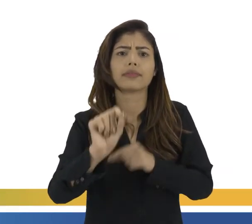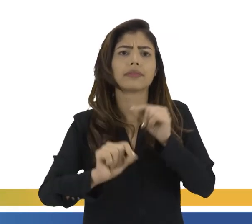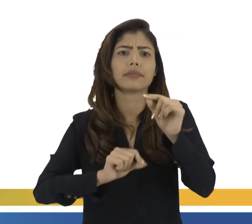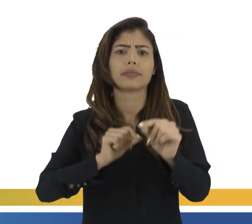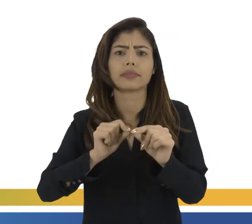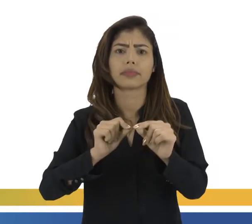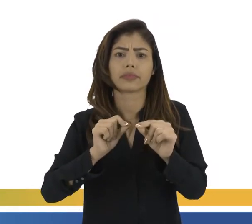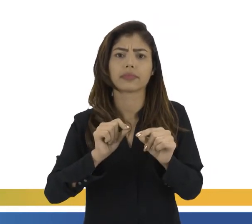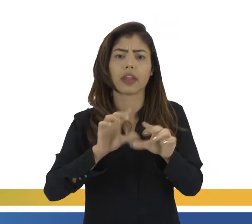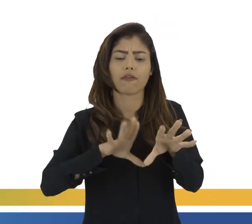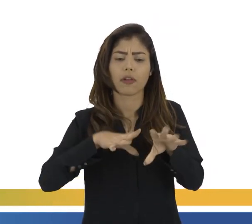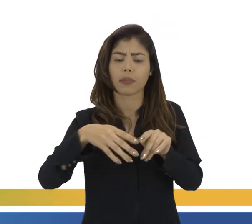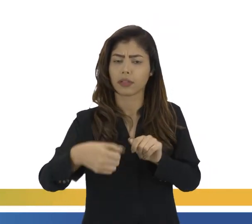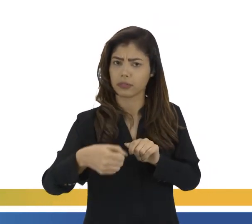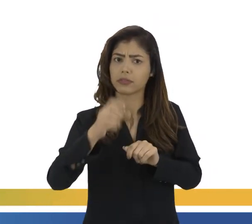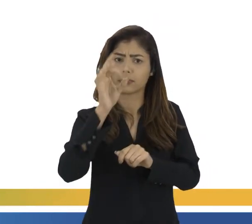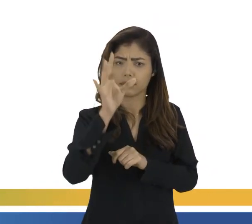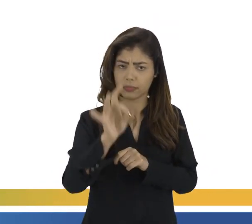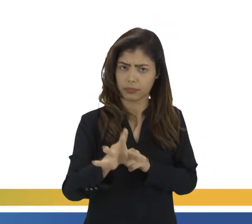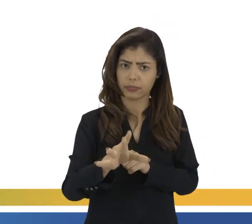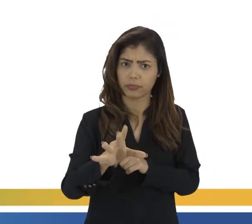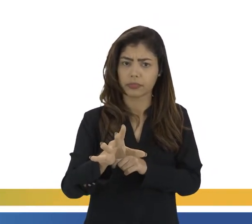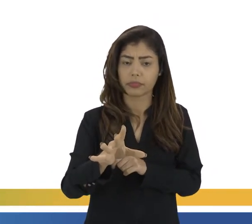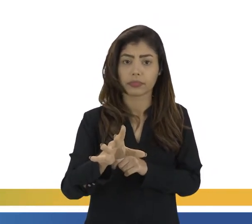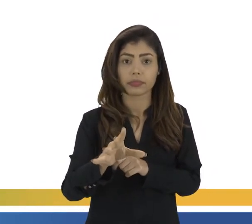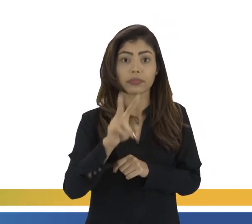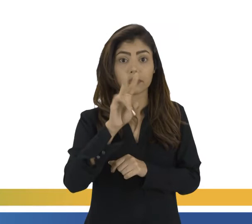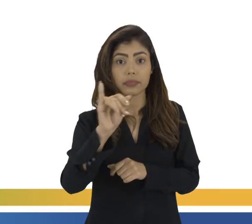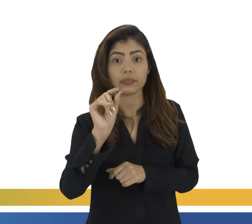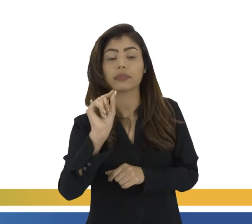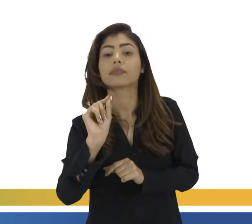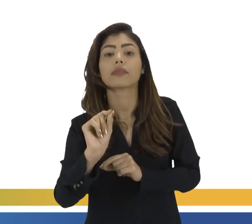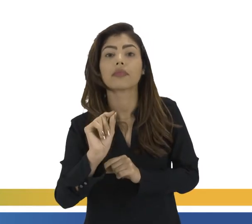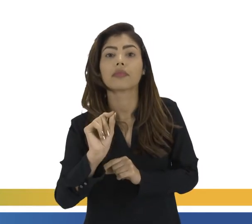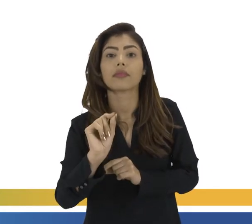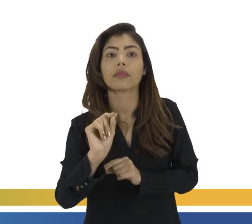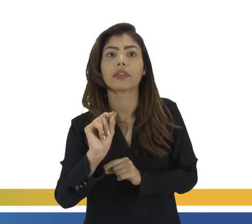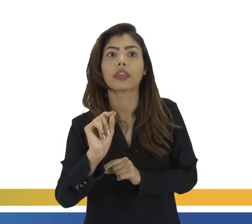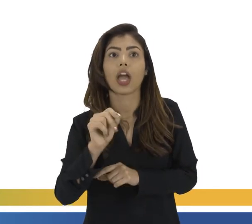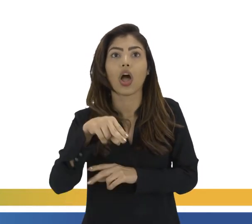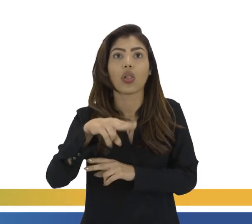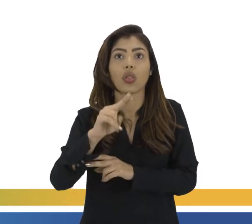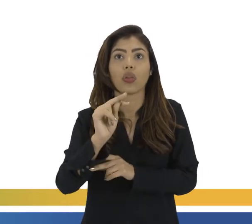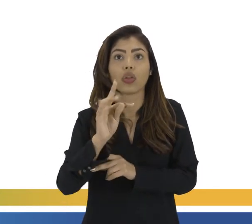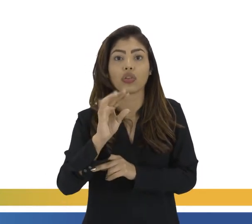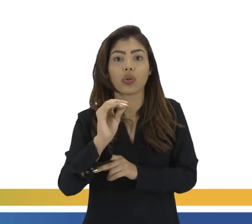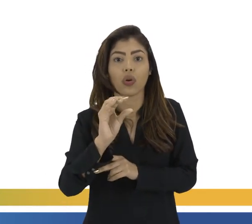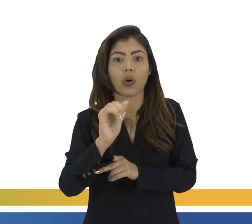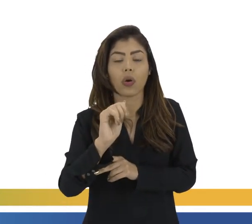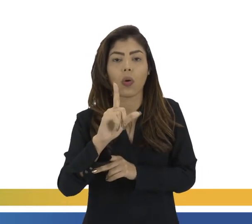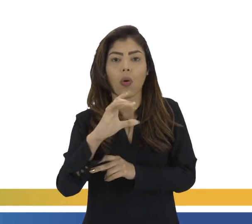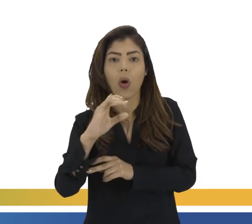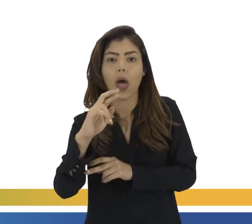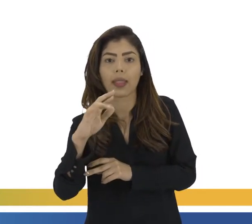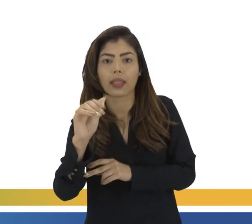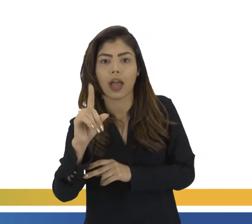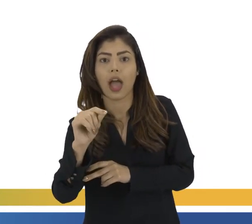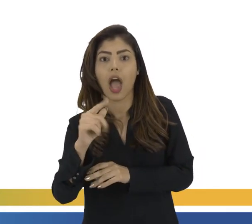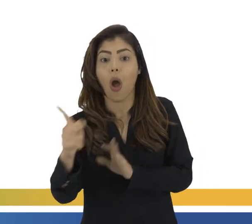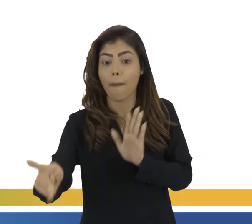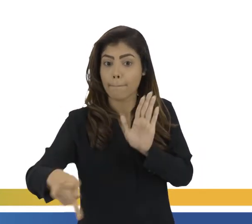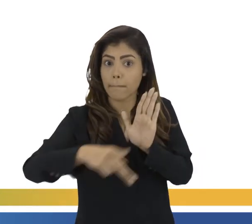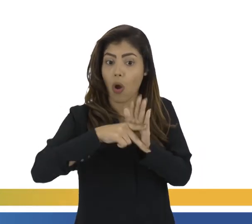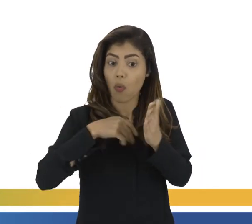acontecer? Na formação do embrião dos vertebrados, tá? A notocorda, ela que é o princípio, é